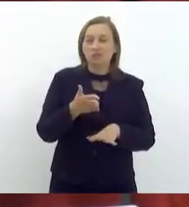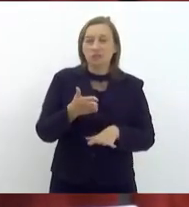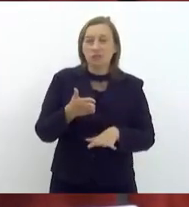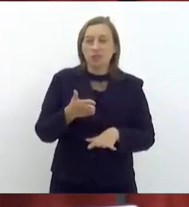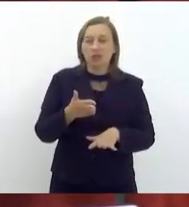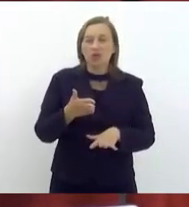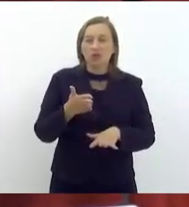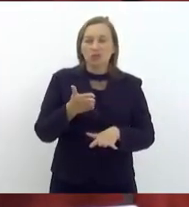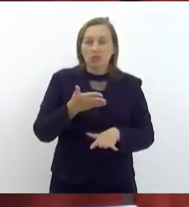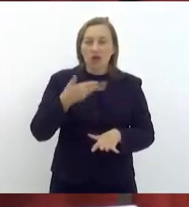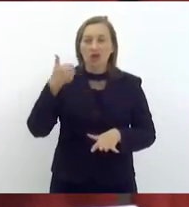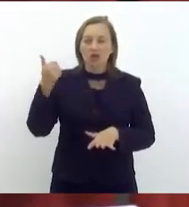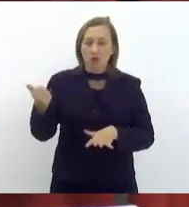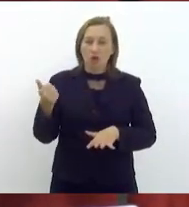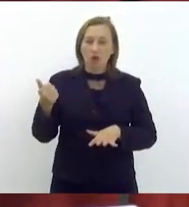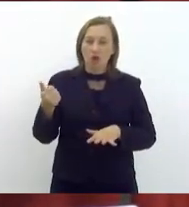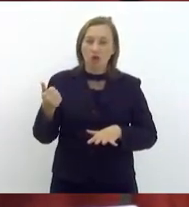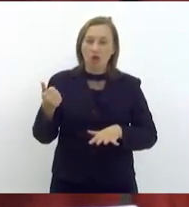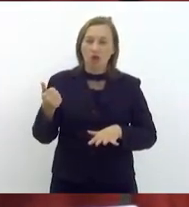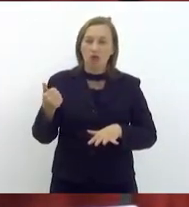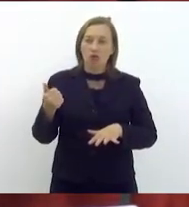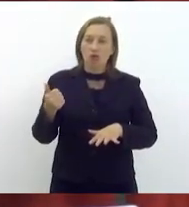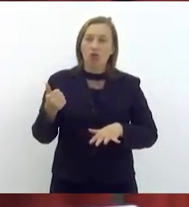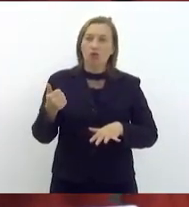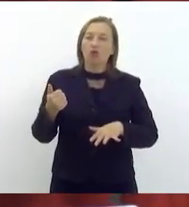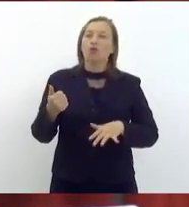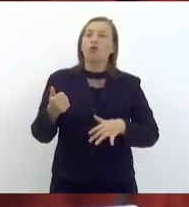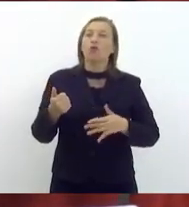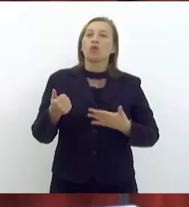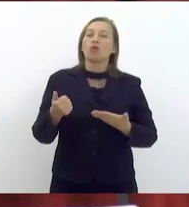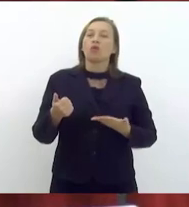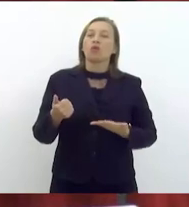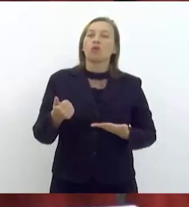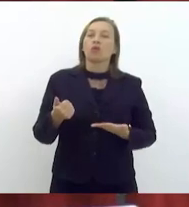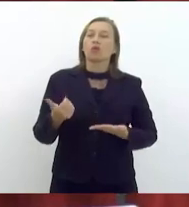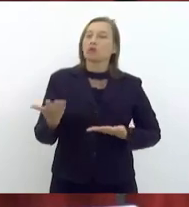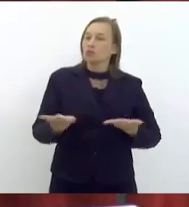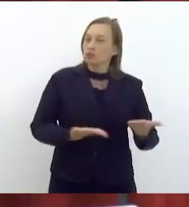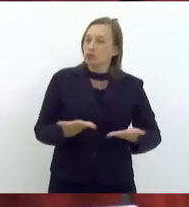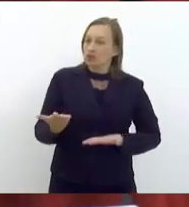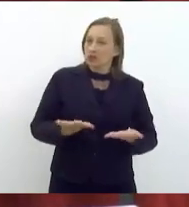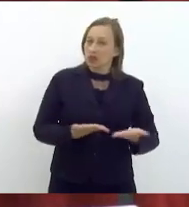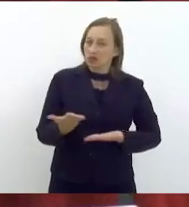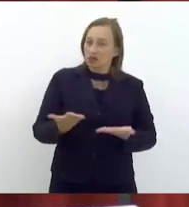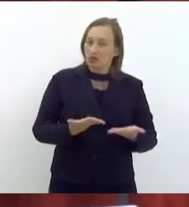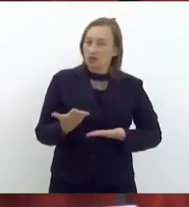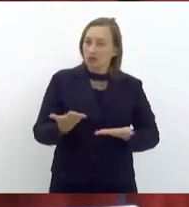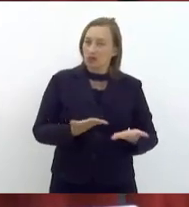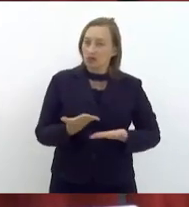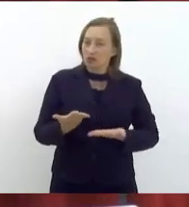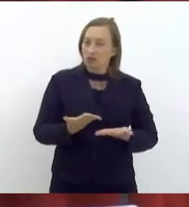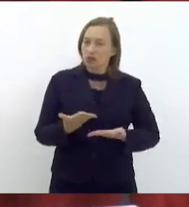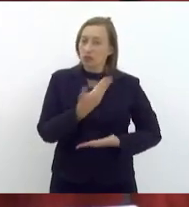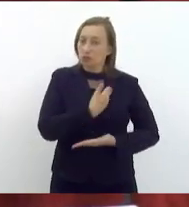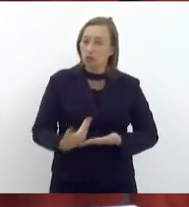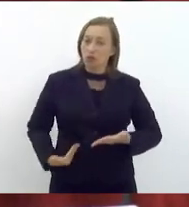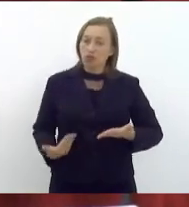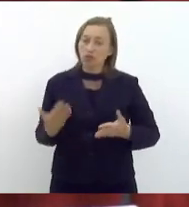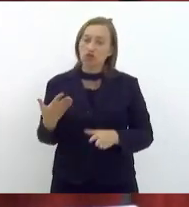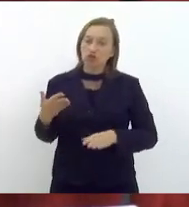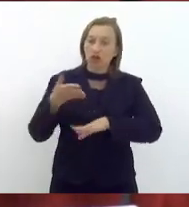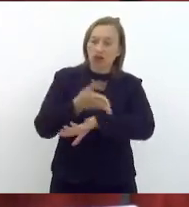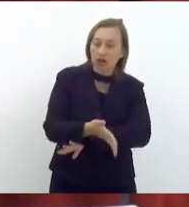o serviço indo até o cidadão Isso facilita favorece isso